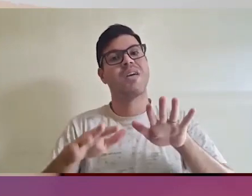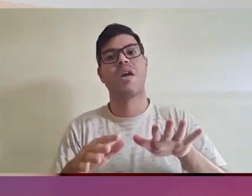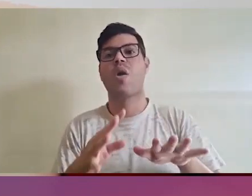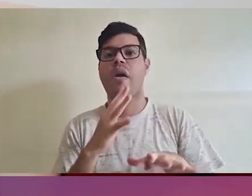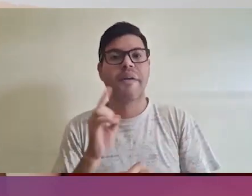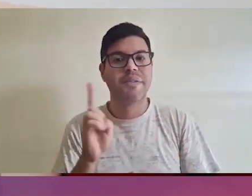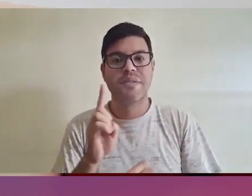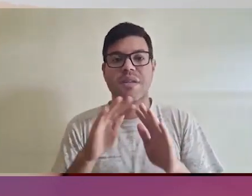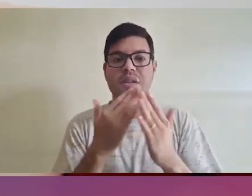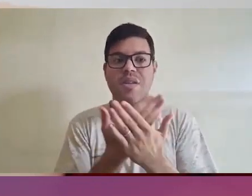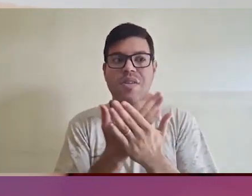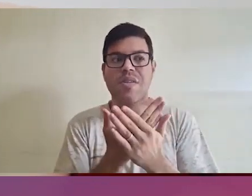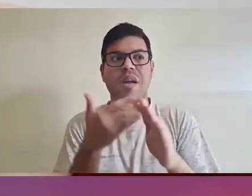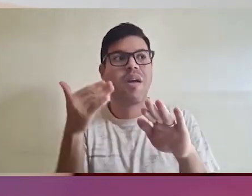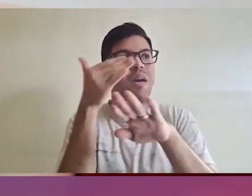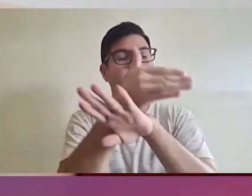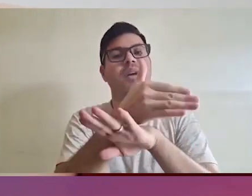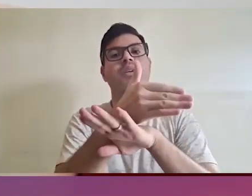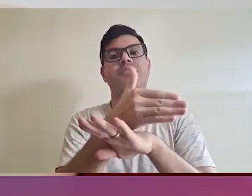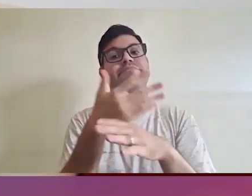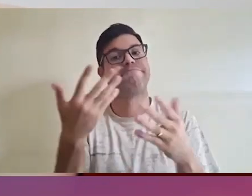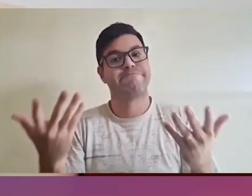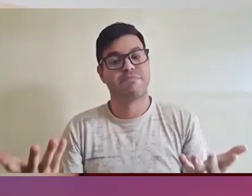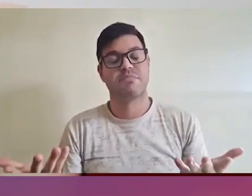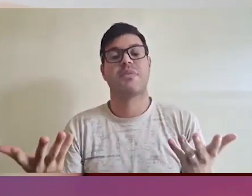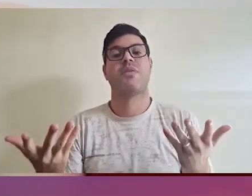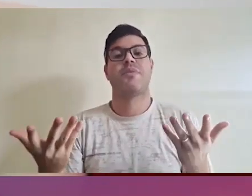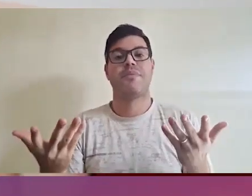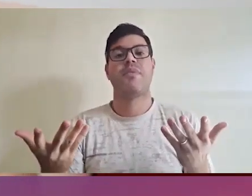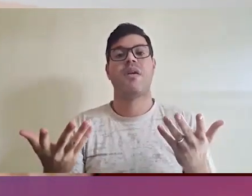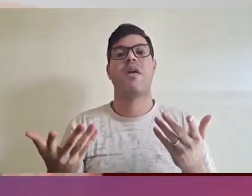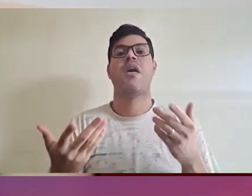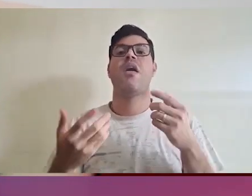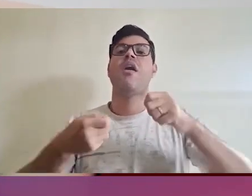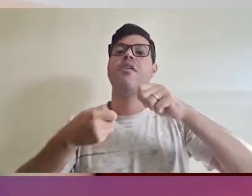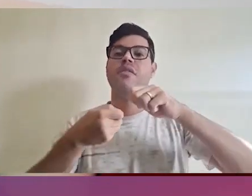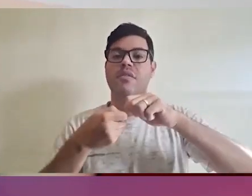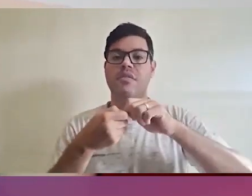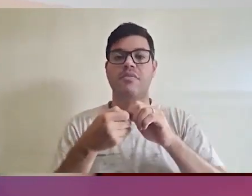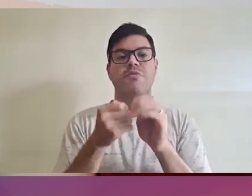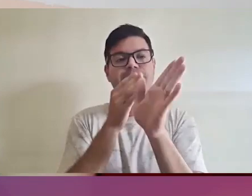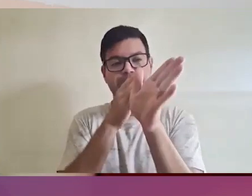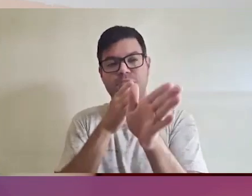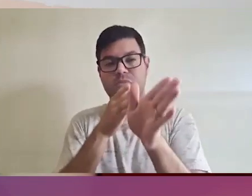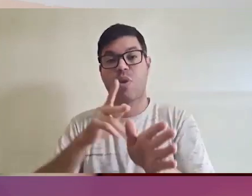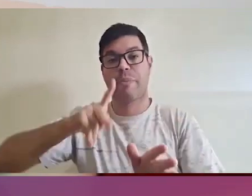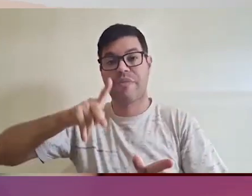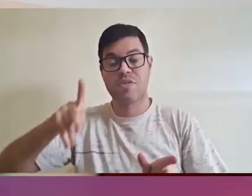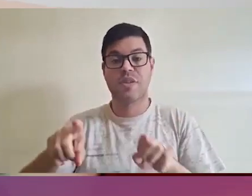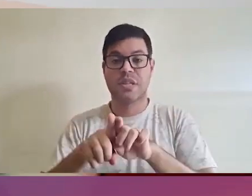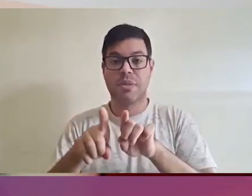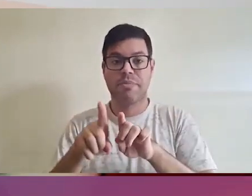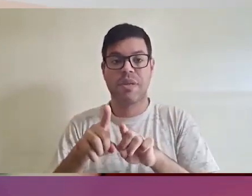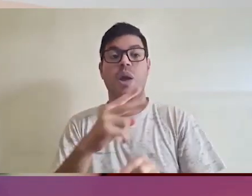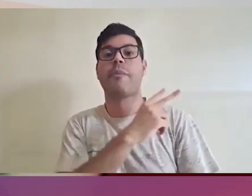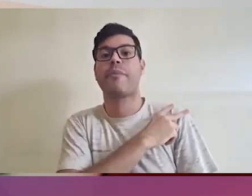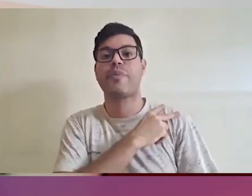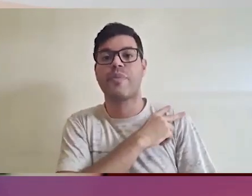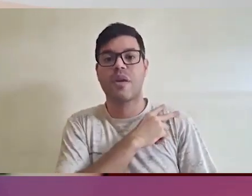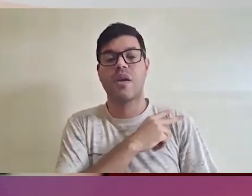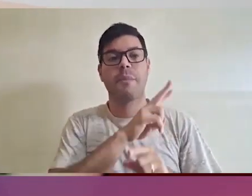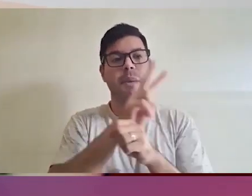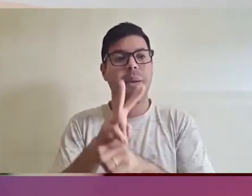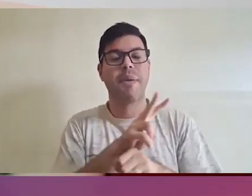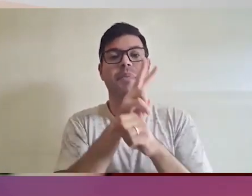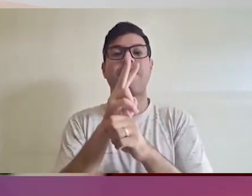não conhecem a escola para a qual a criança está chegando. Então é feito todo um alinhamento entre professores, monitores, para que essa